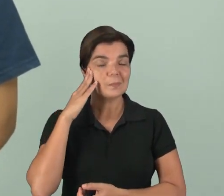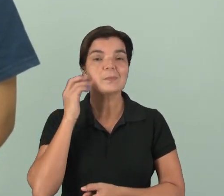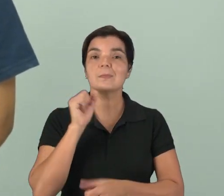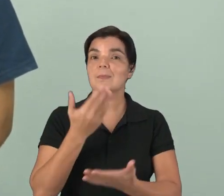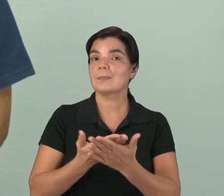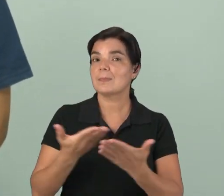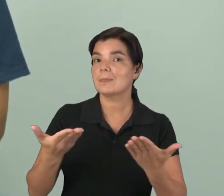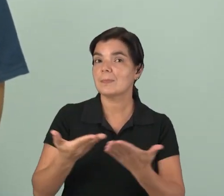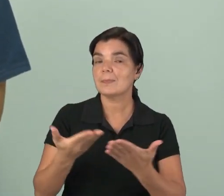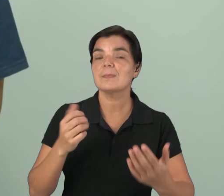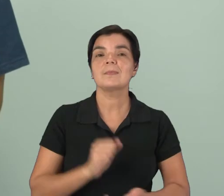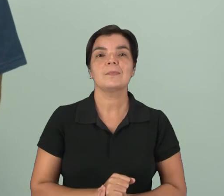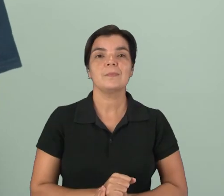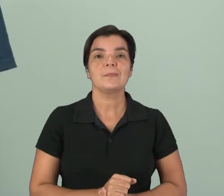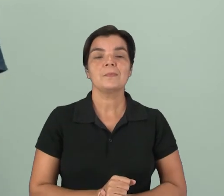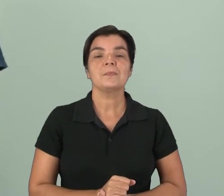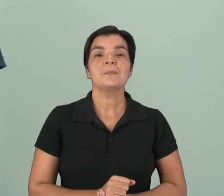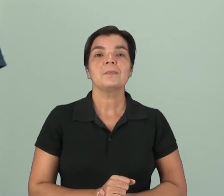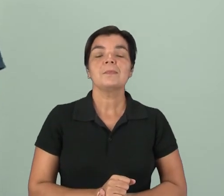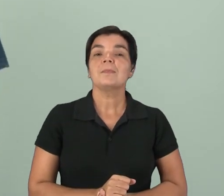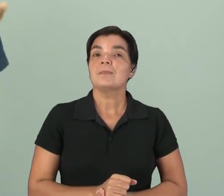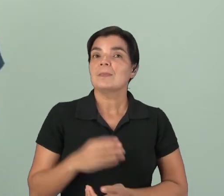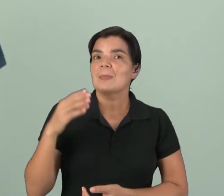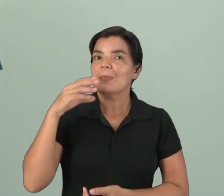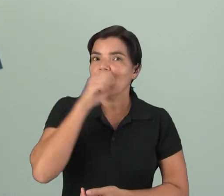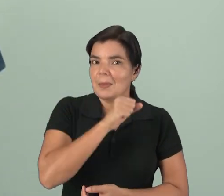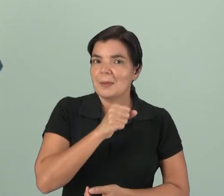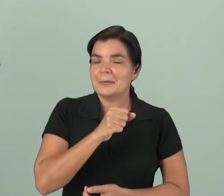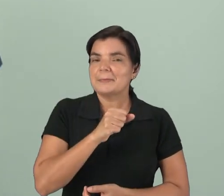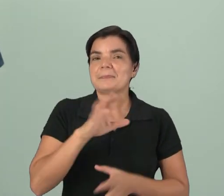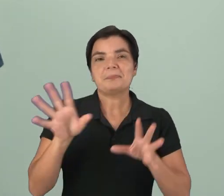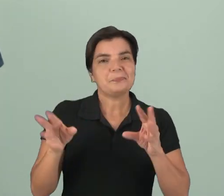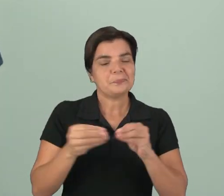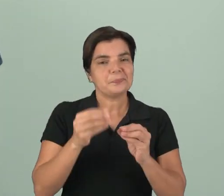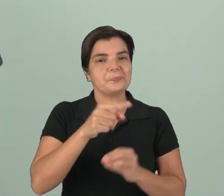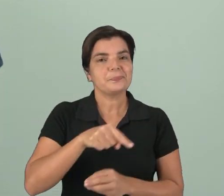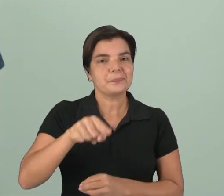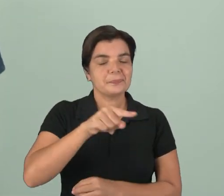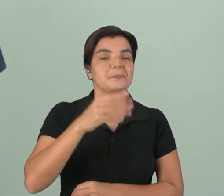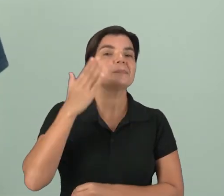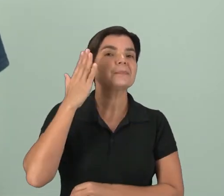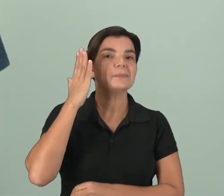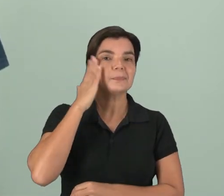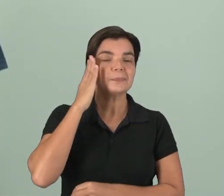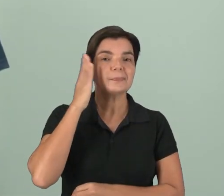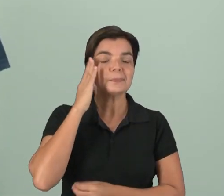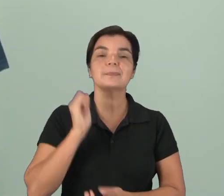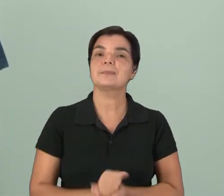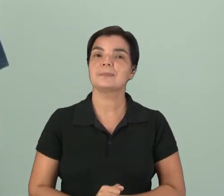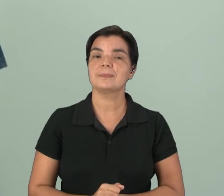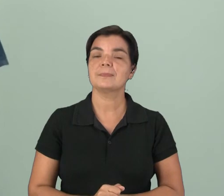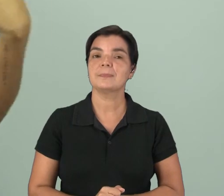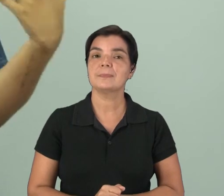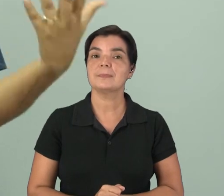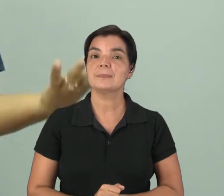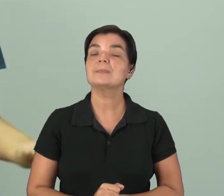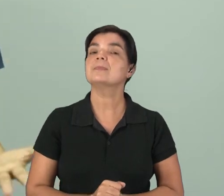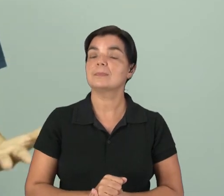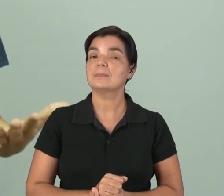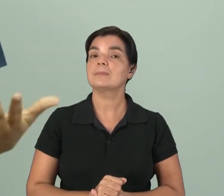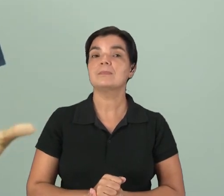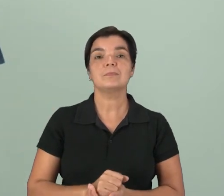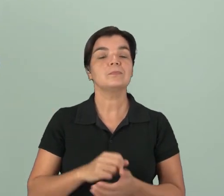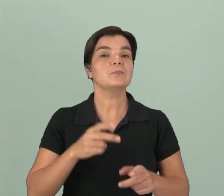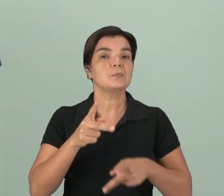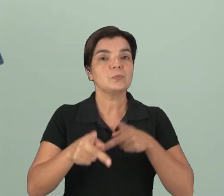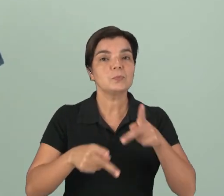entendido a nossa aula de hoje. Ela foi bem rápida, bem sucinta, para que vocês entendam que as heranças